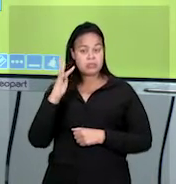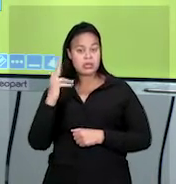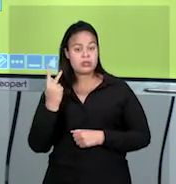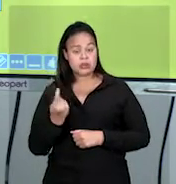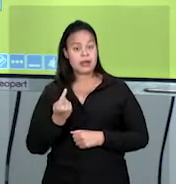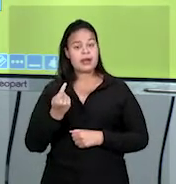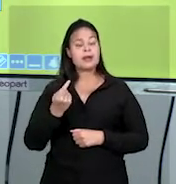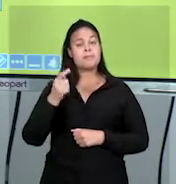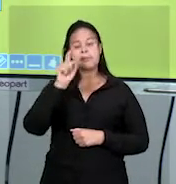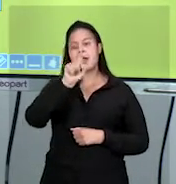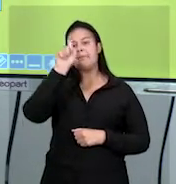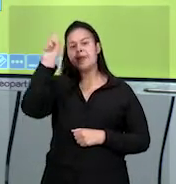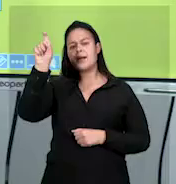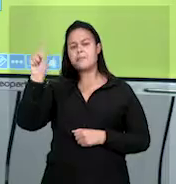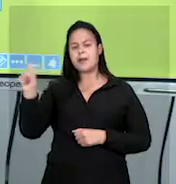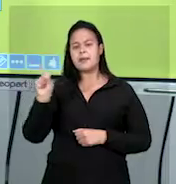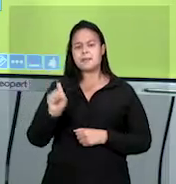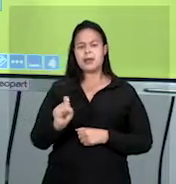ponto, etc.